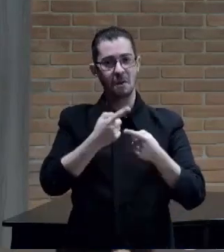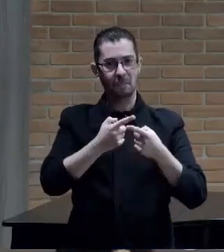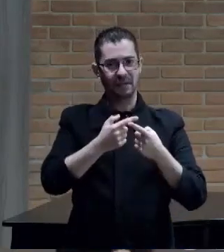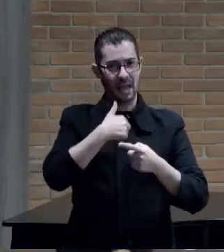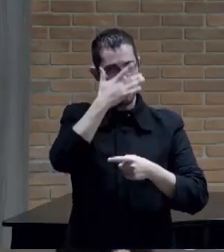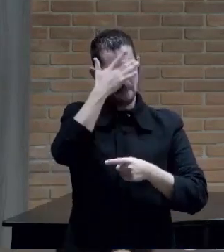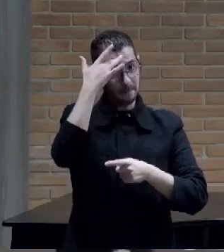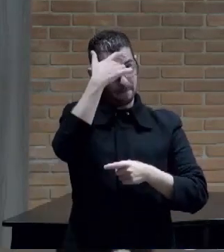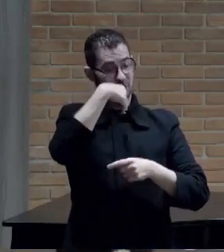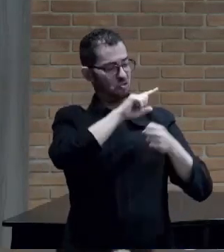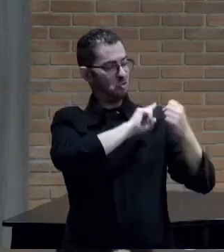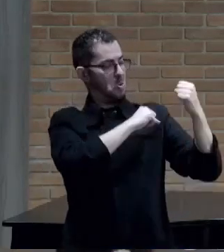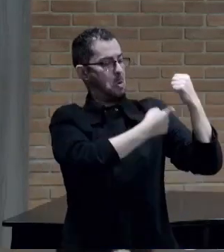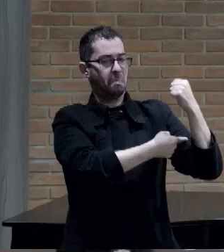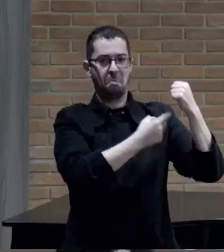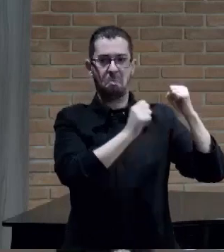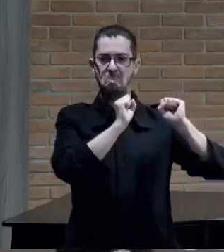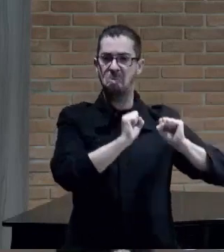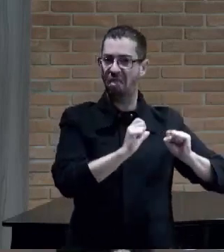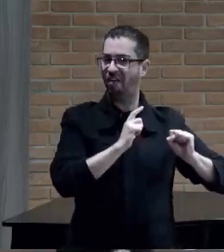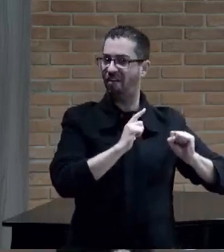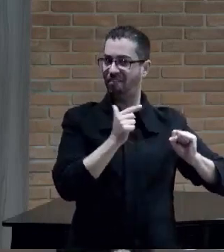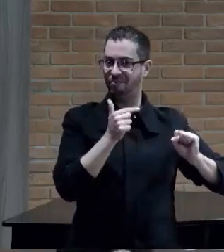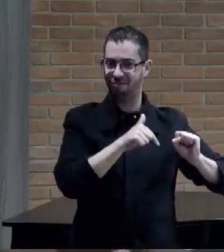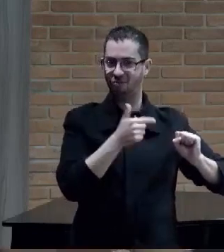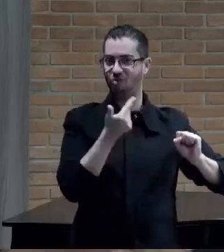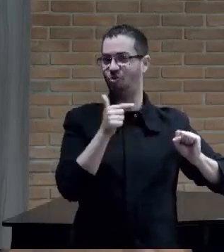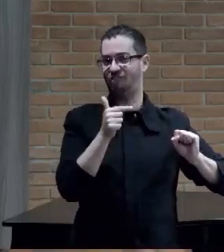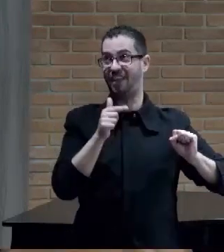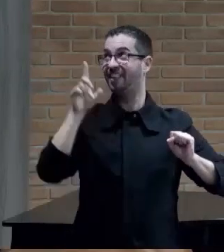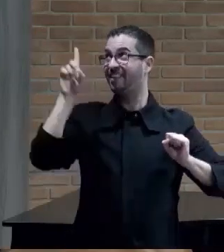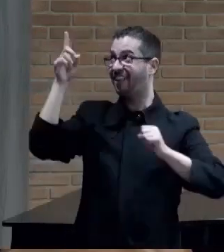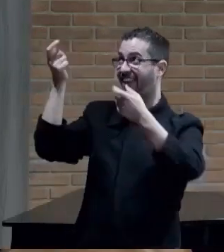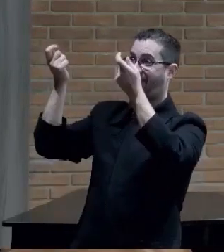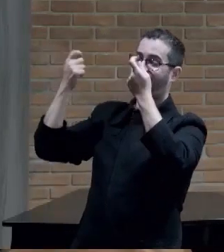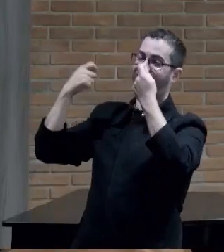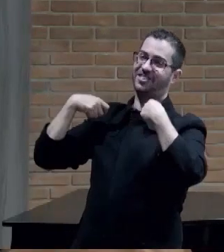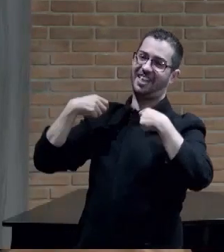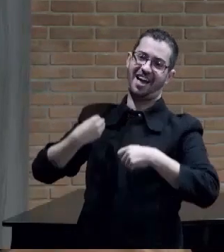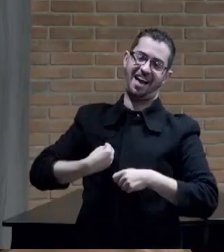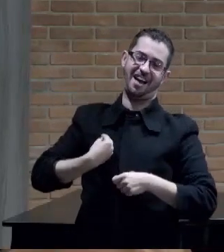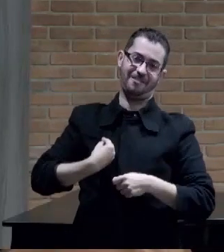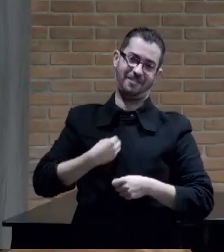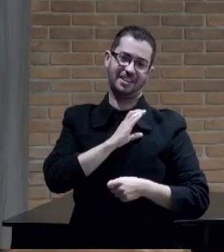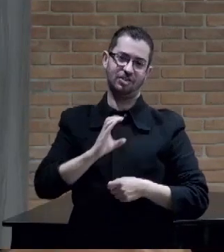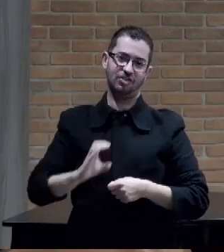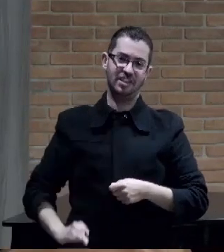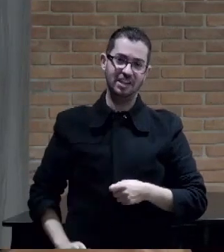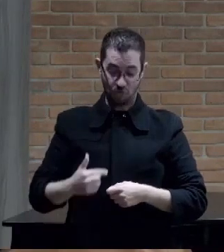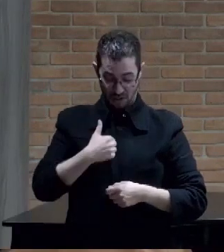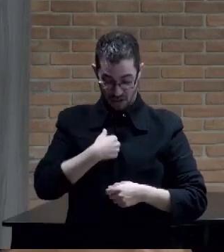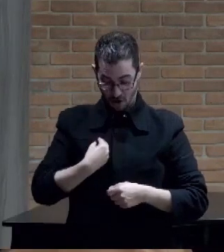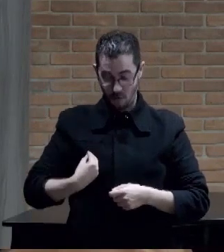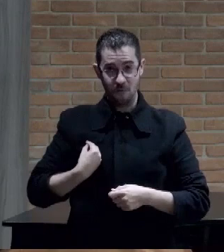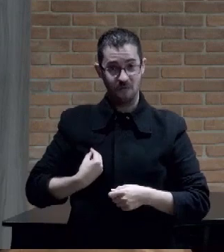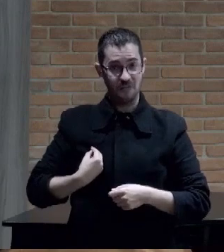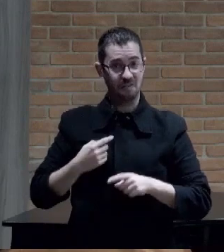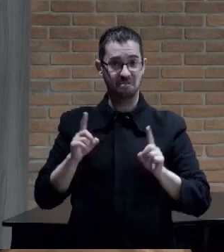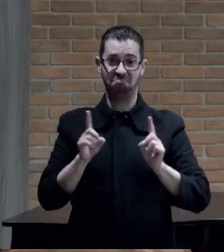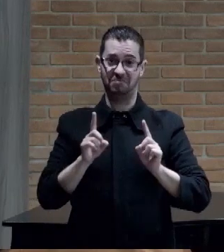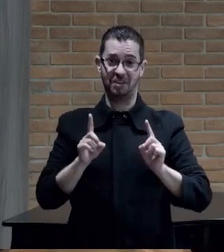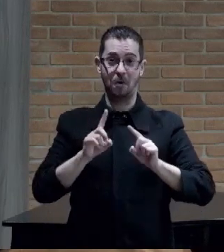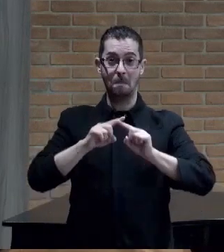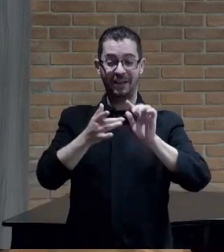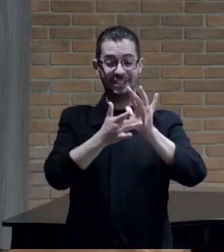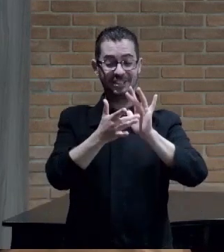o poder de Deus, é a vida de Cristo. Quando Paulo chega e diz assim, vivo não mais eu, mas Cristo vive em mim. Isso não pode